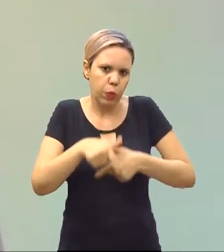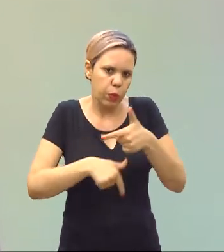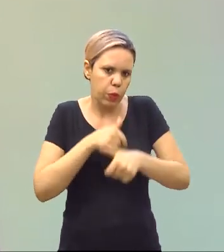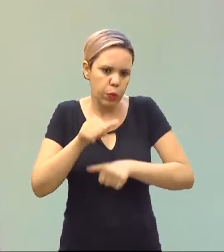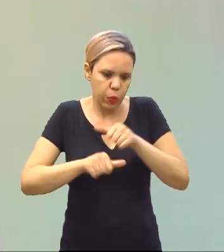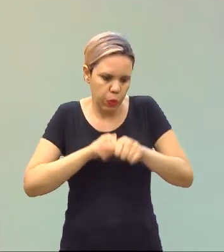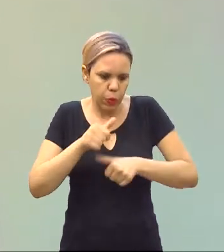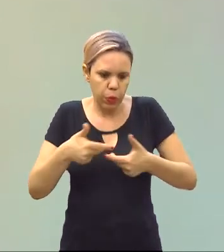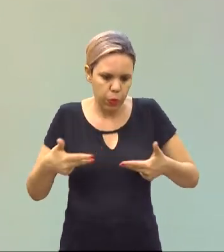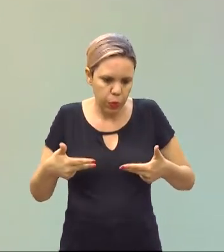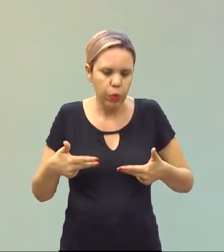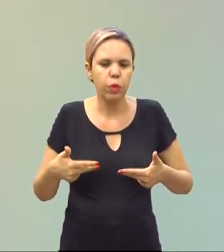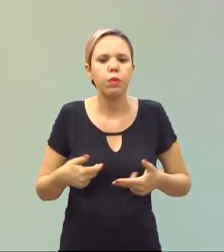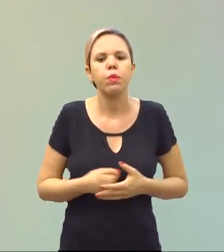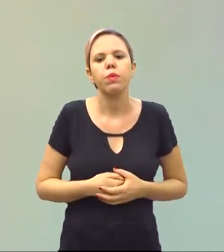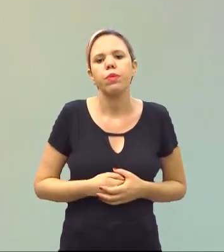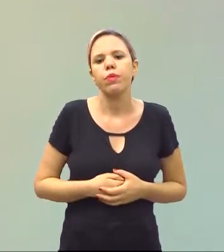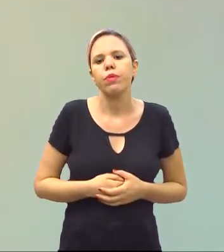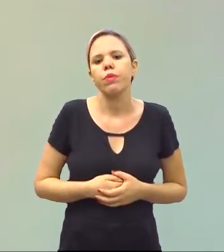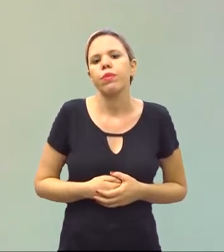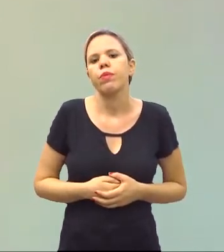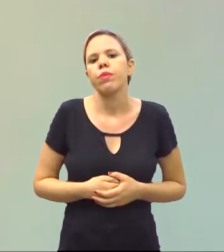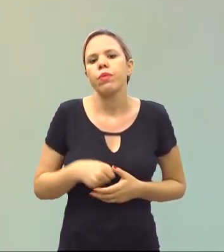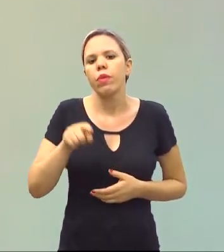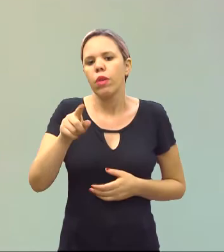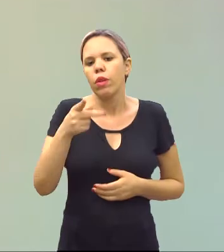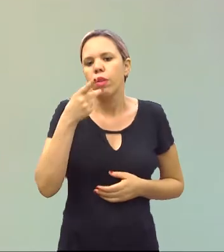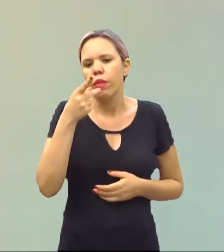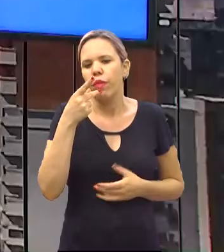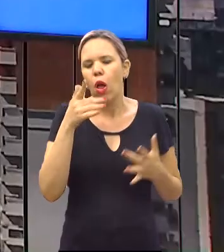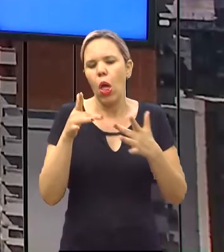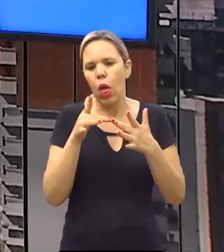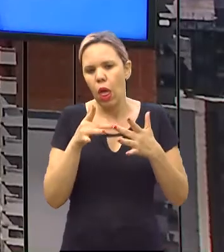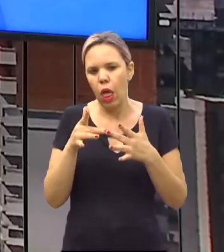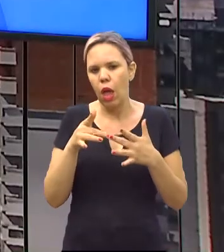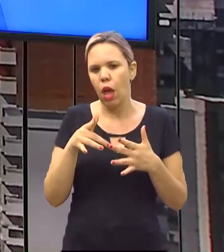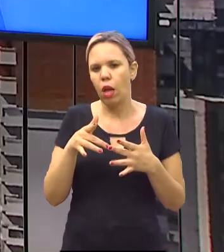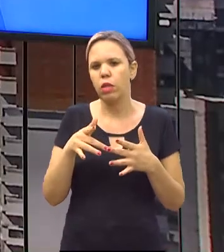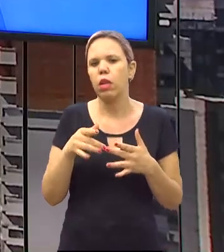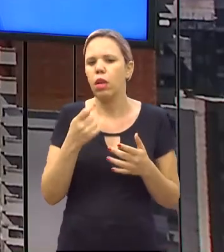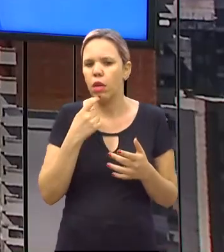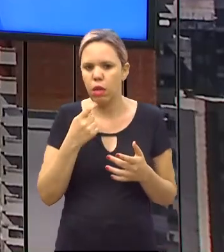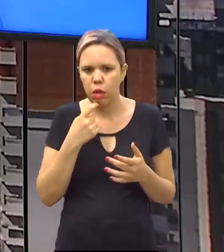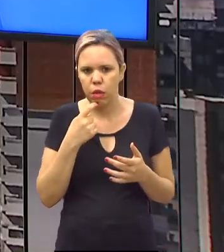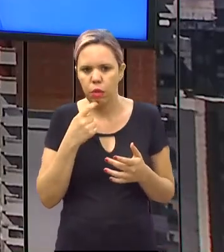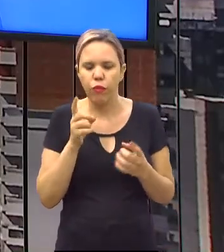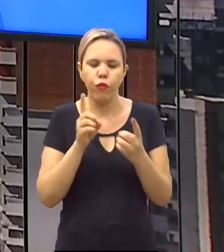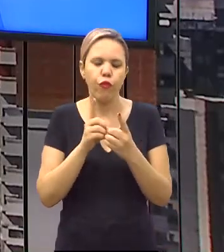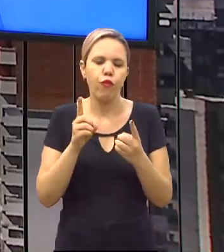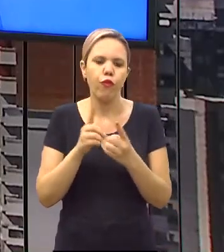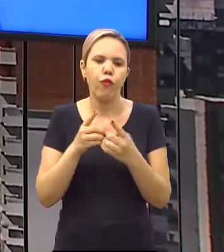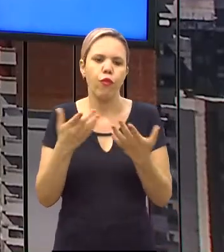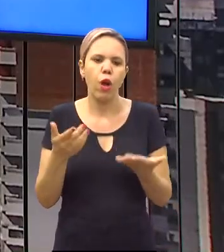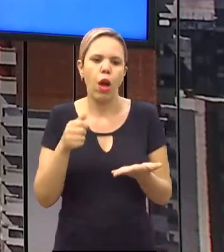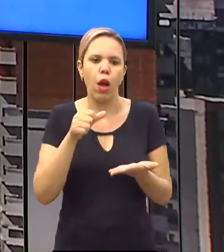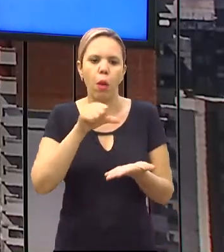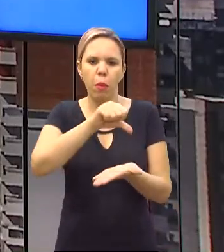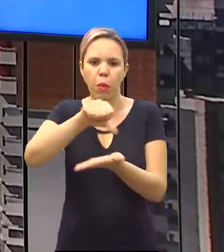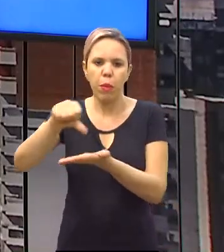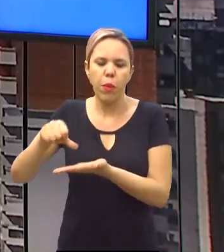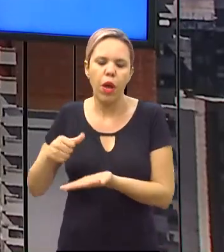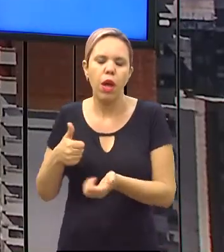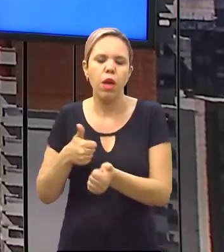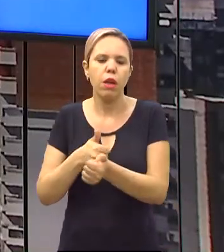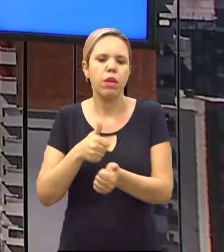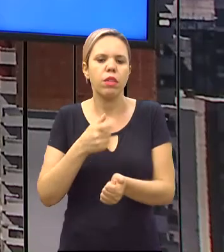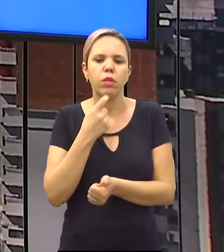a essa segregação. Você falou dos contatos, e isso vale para Campinas, vocês atendem região também? Como